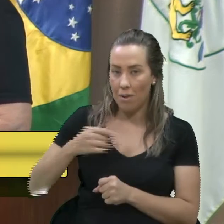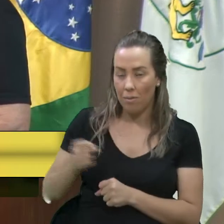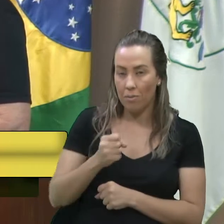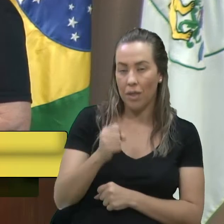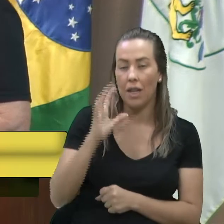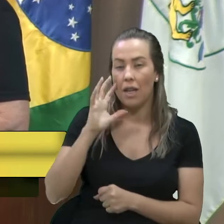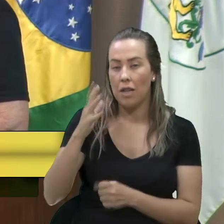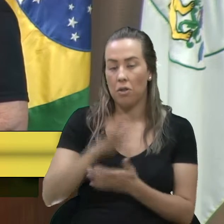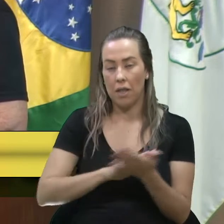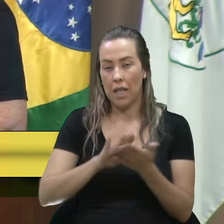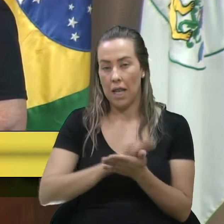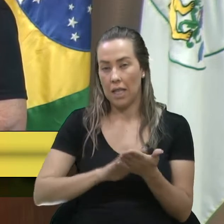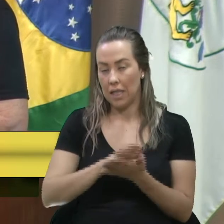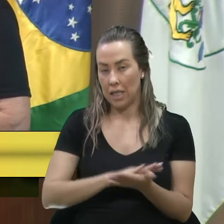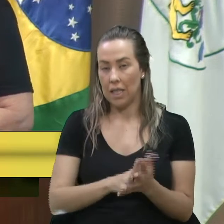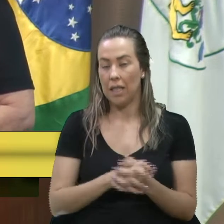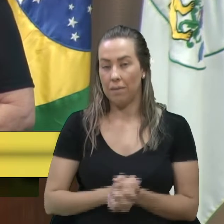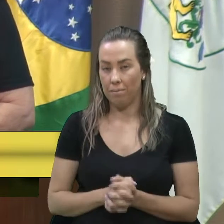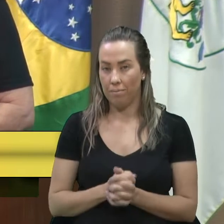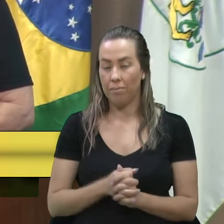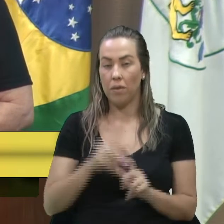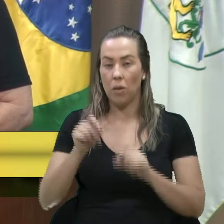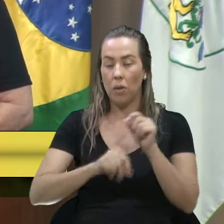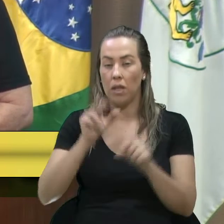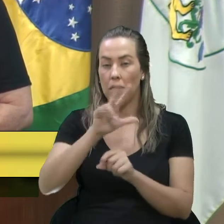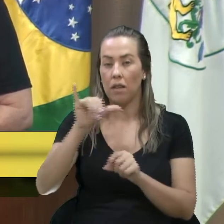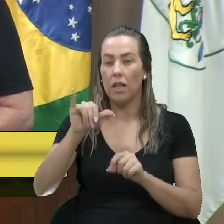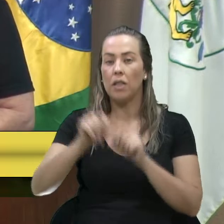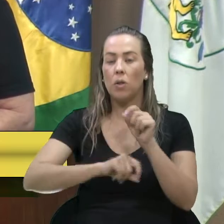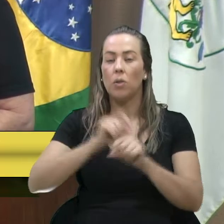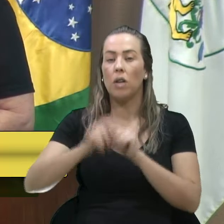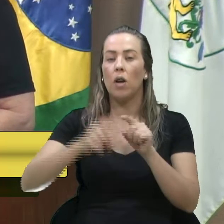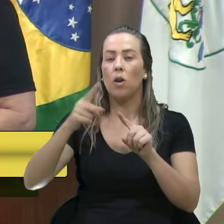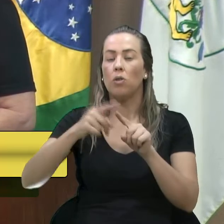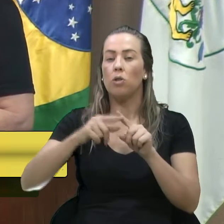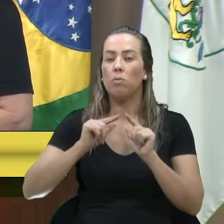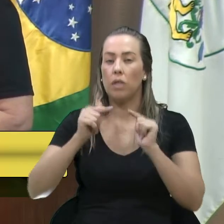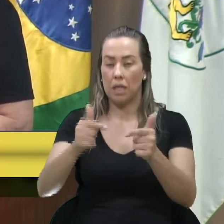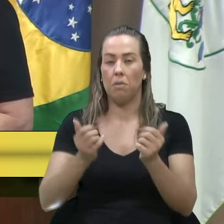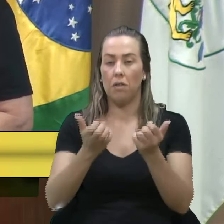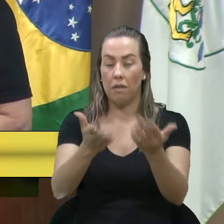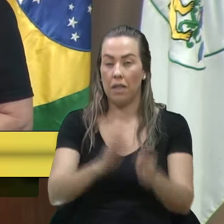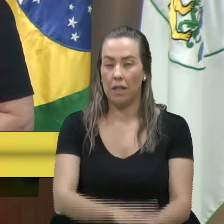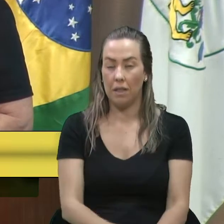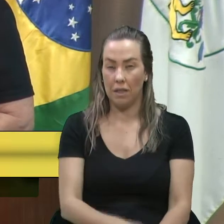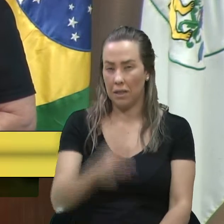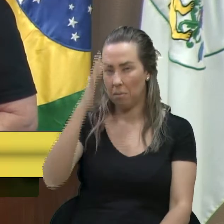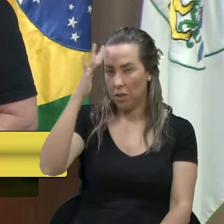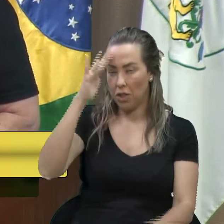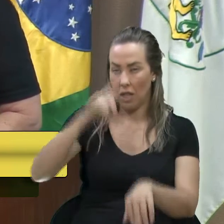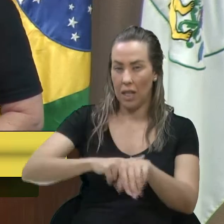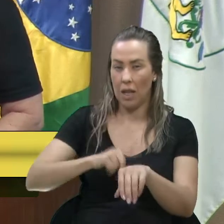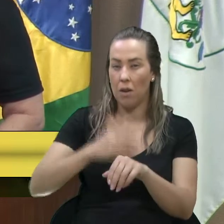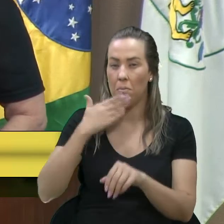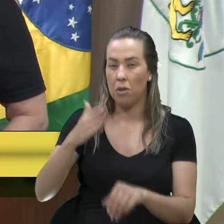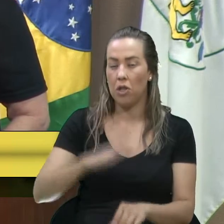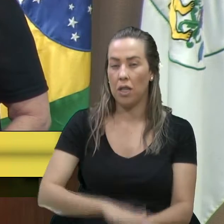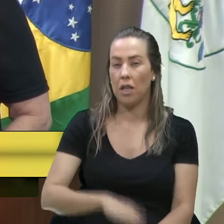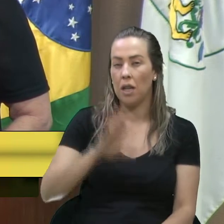o problema de todo mundo. O que vai estar em jogo vai ser o tipo de serviço. Imaginem na hora de pedir um